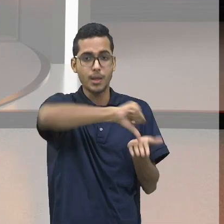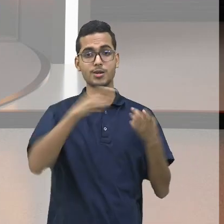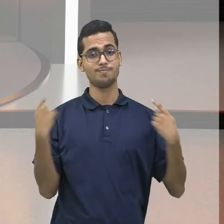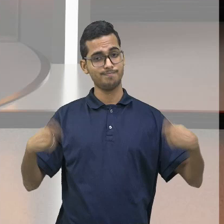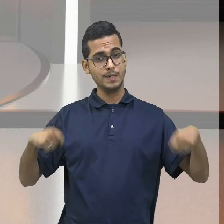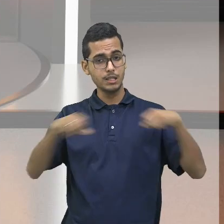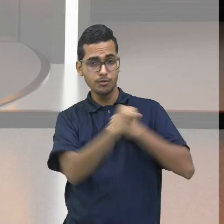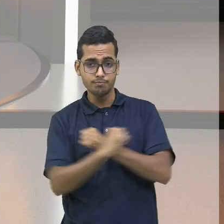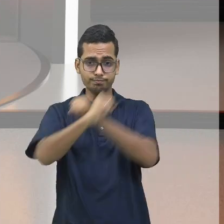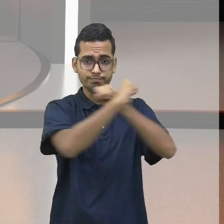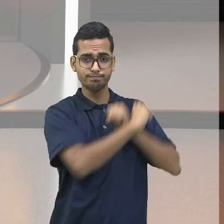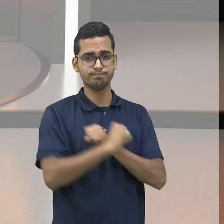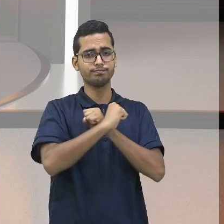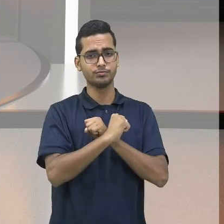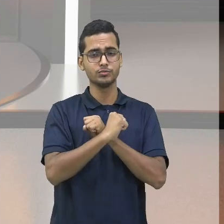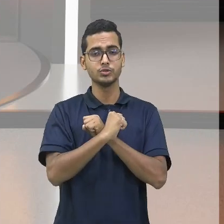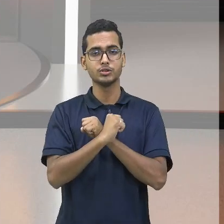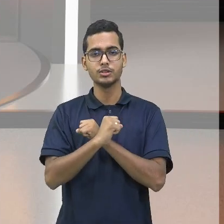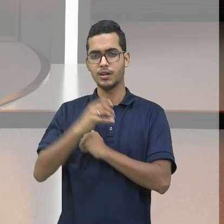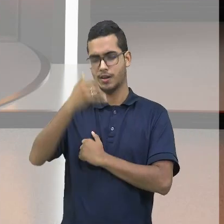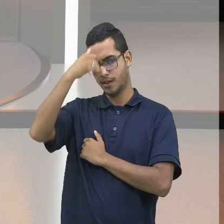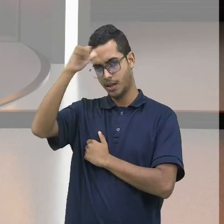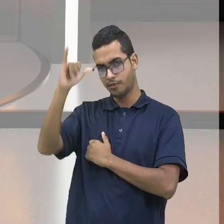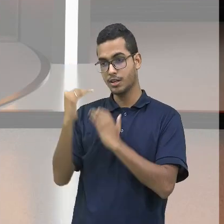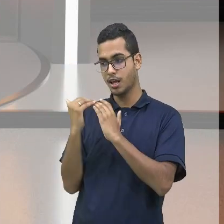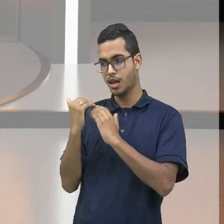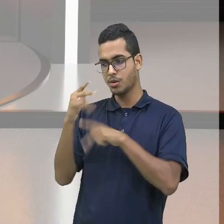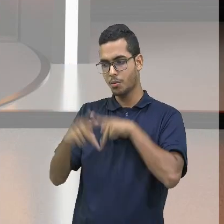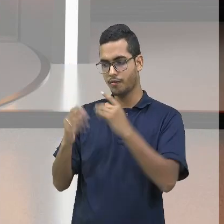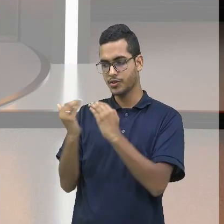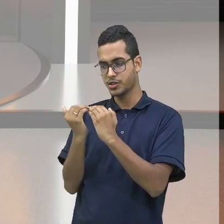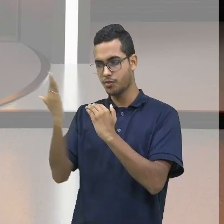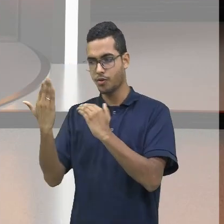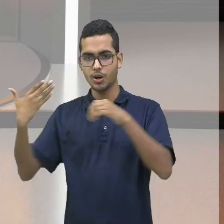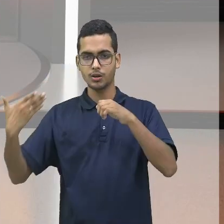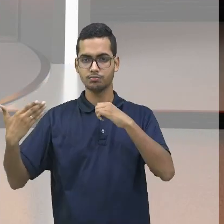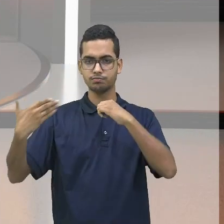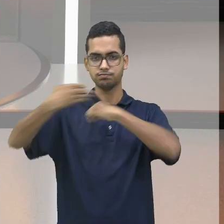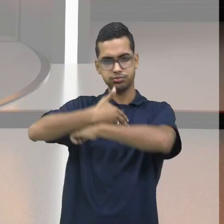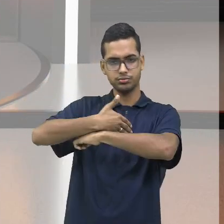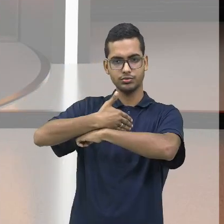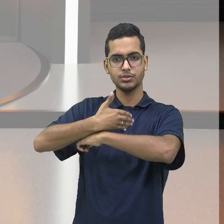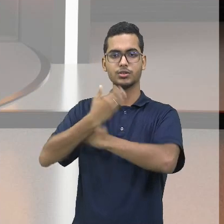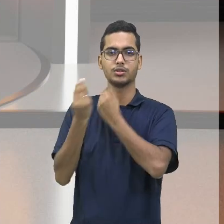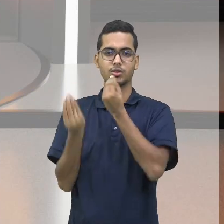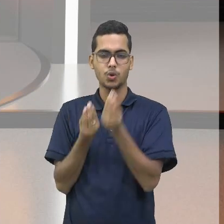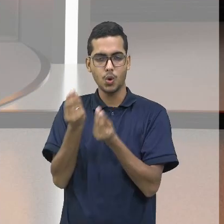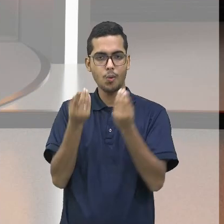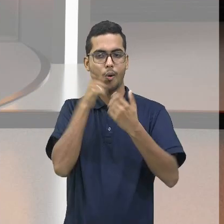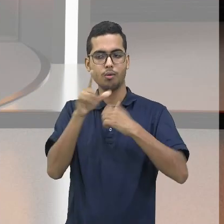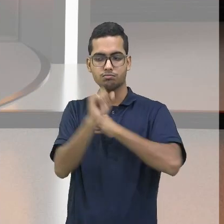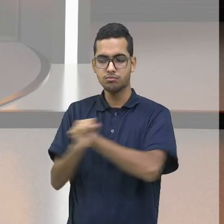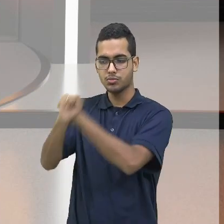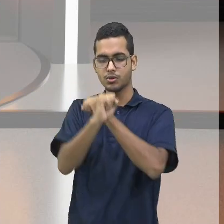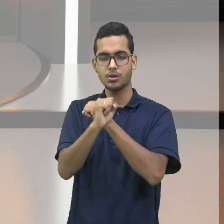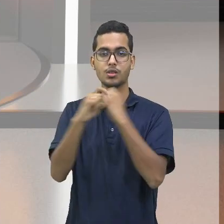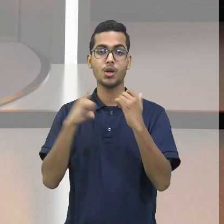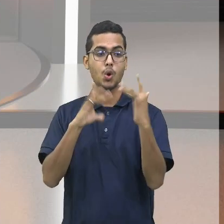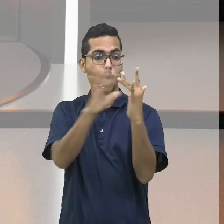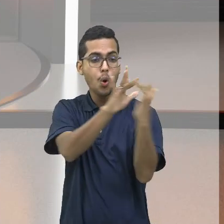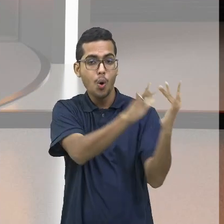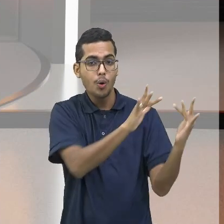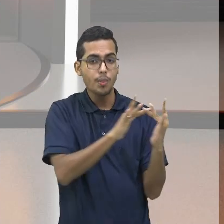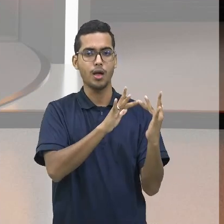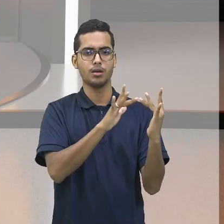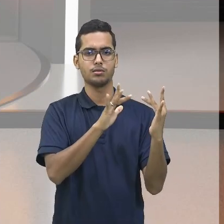proteger de invasões. Então, como se proteger? Criando conexões,